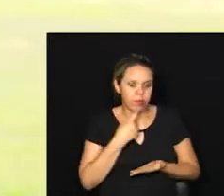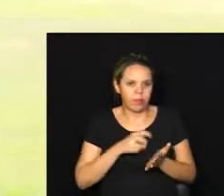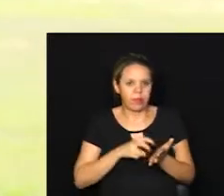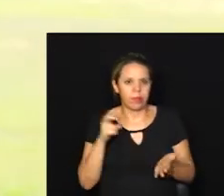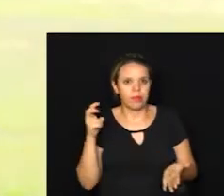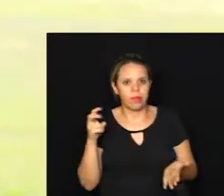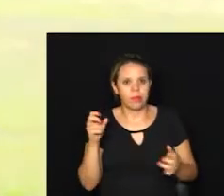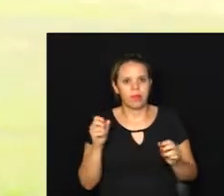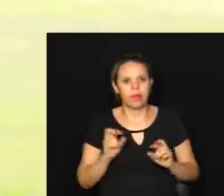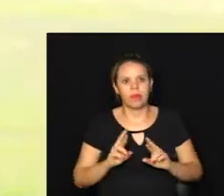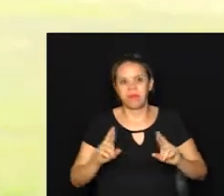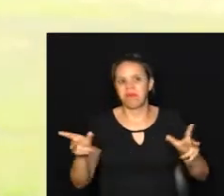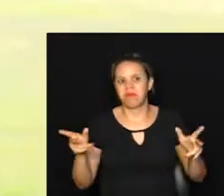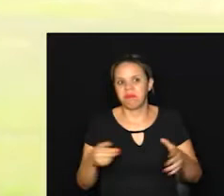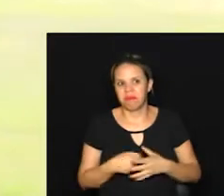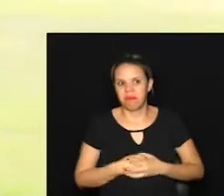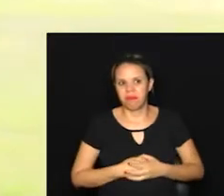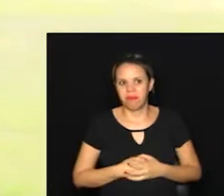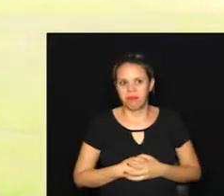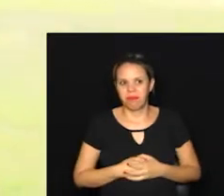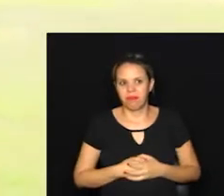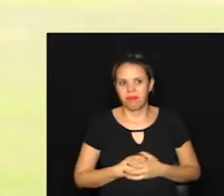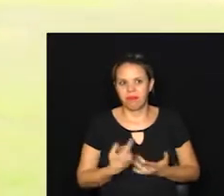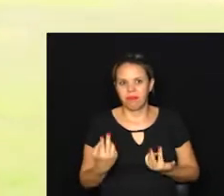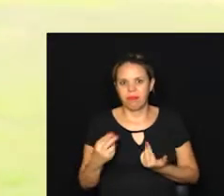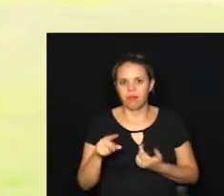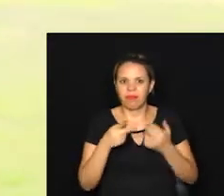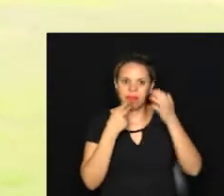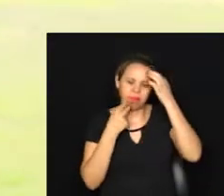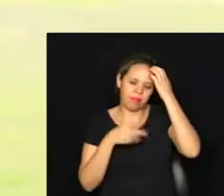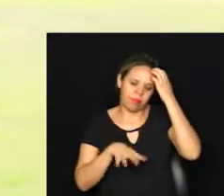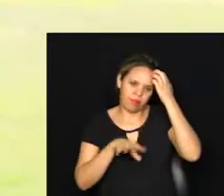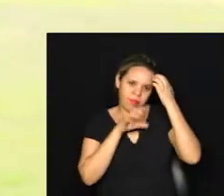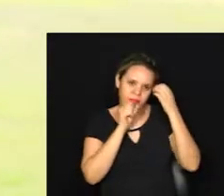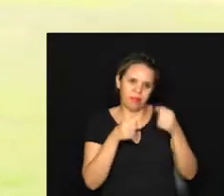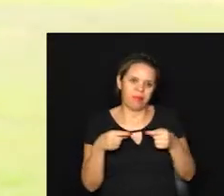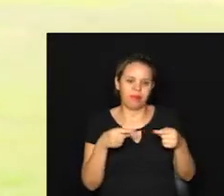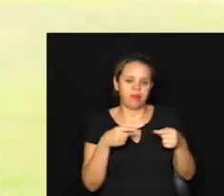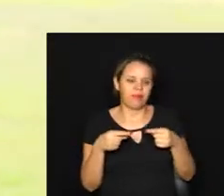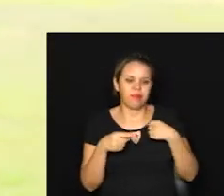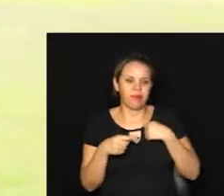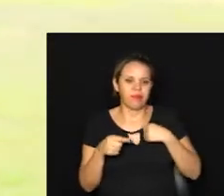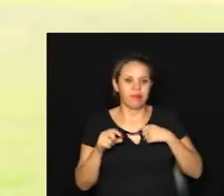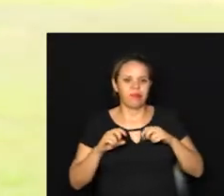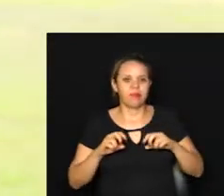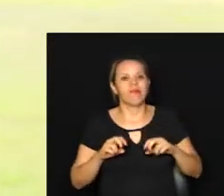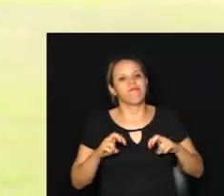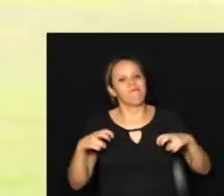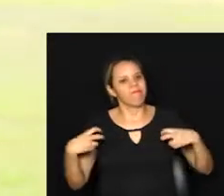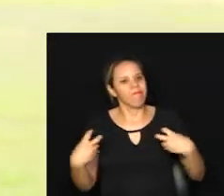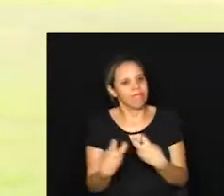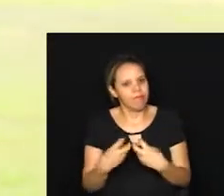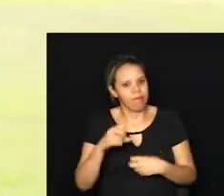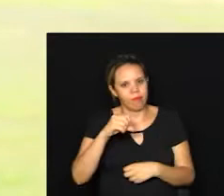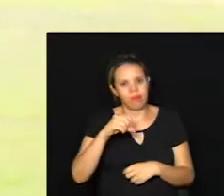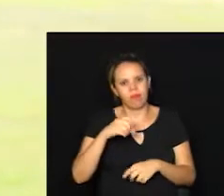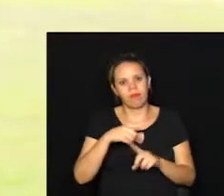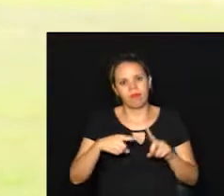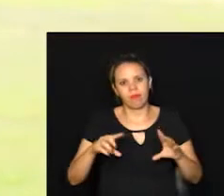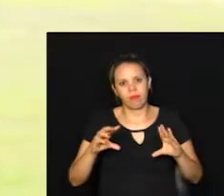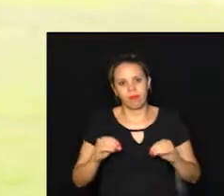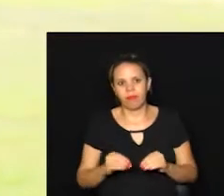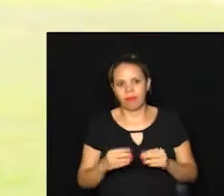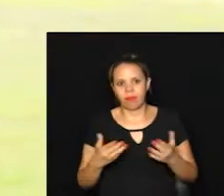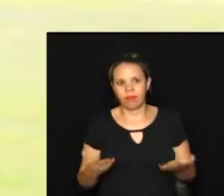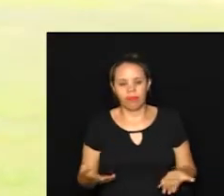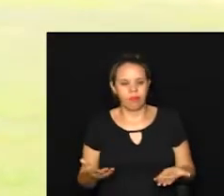amanheceu de um jeito diferente, como você disse, respirando derby no estádio Moisés Lucarelli às 9h30 da noite. Então, quer